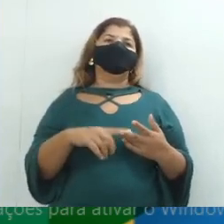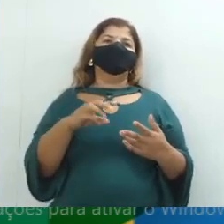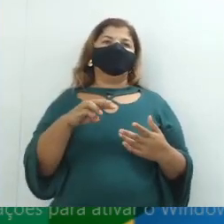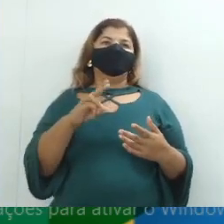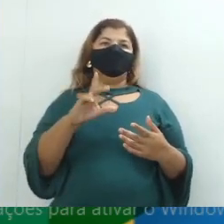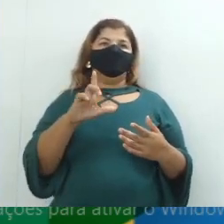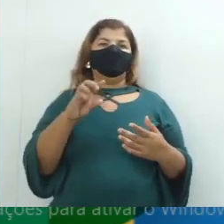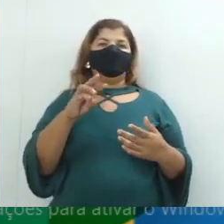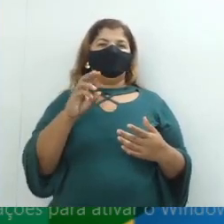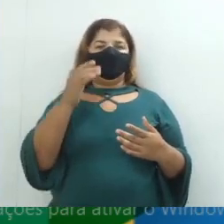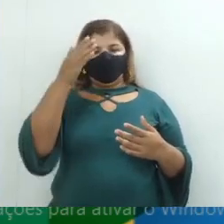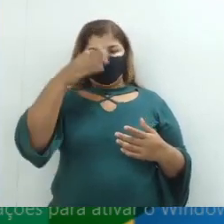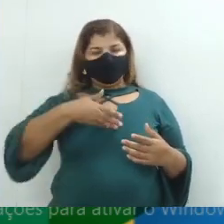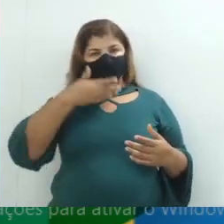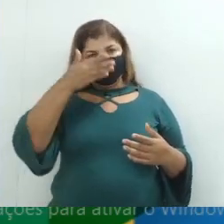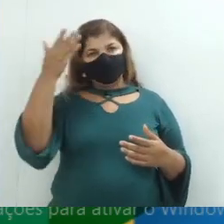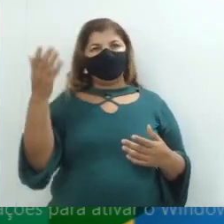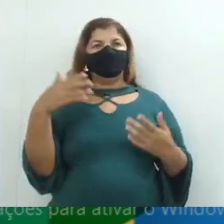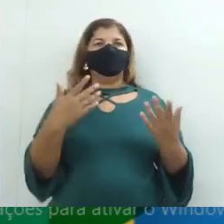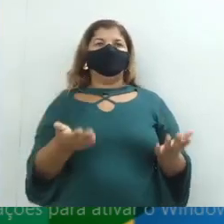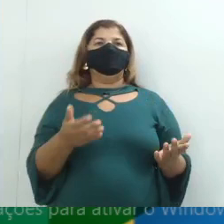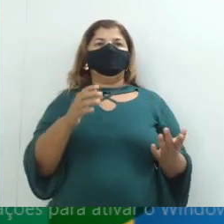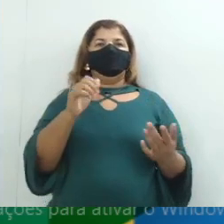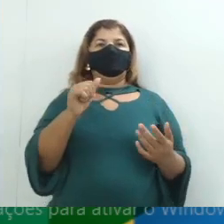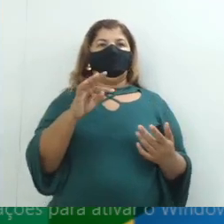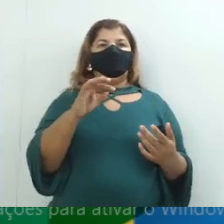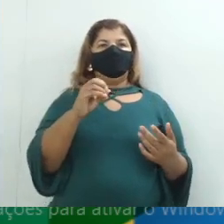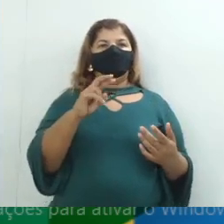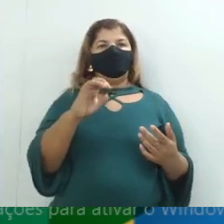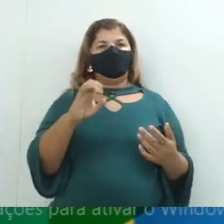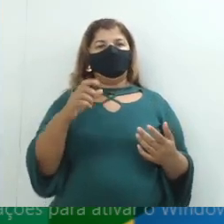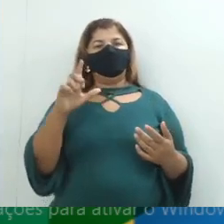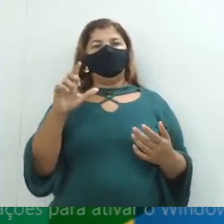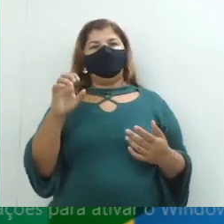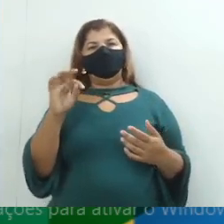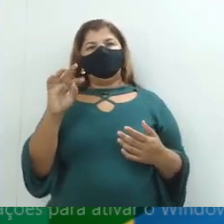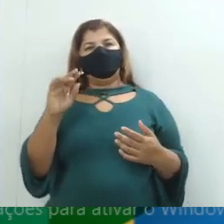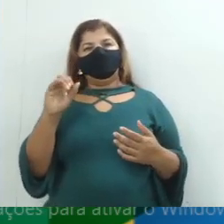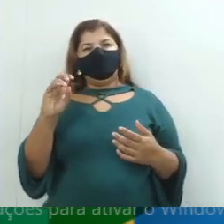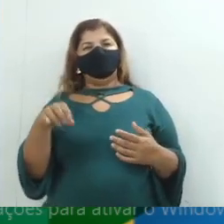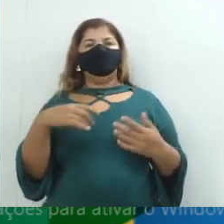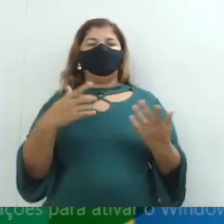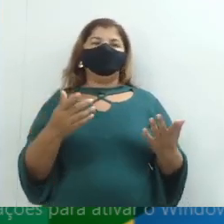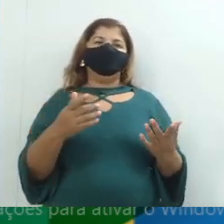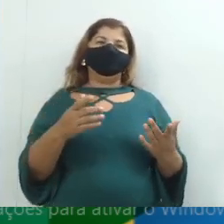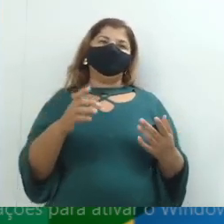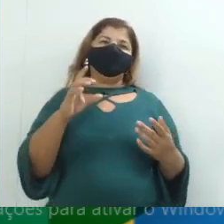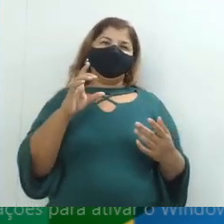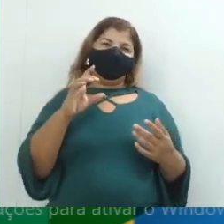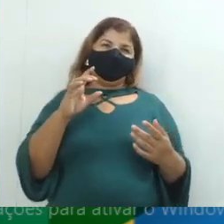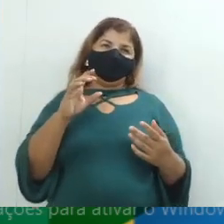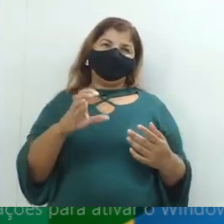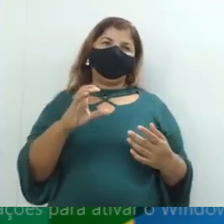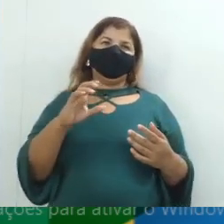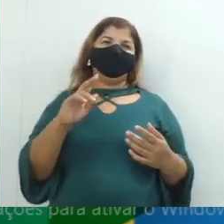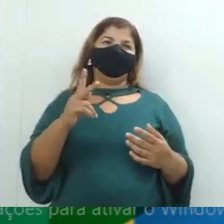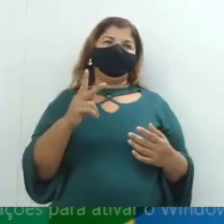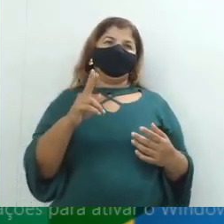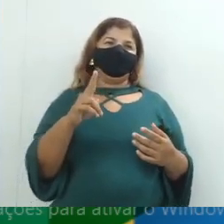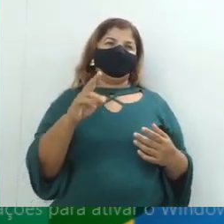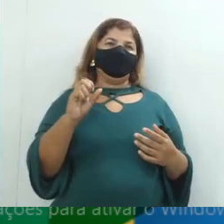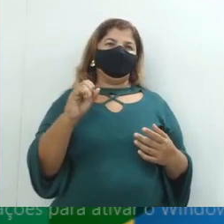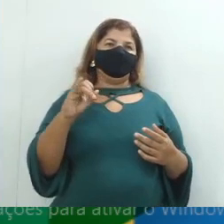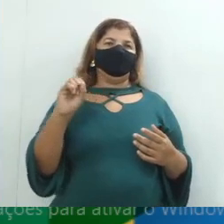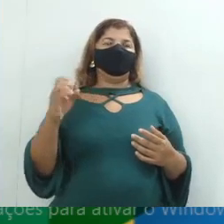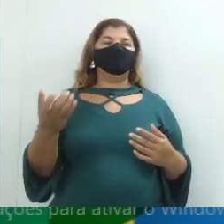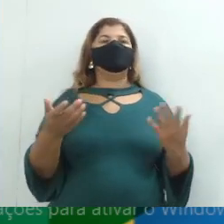os hussitas e os feiticeiros. Na letra D, anabatistas e os judeus. Na letra E, os protestantes. De